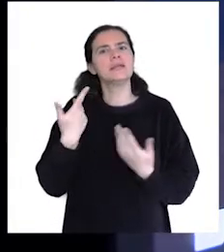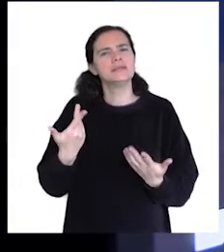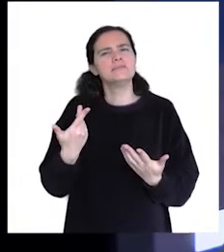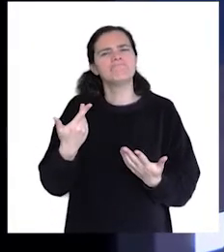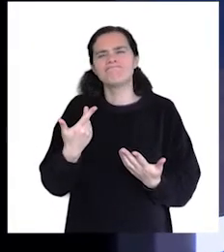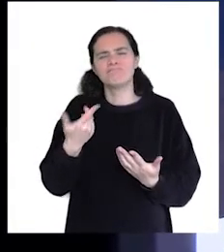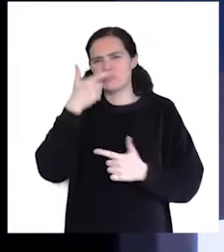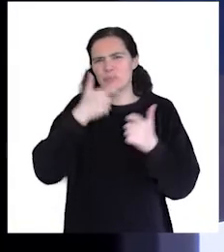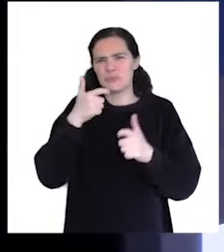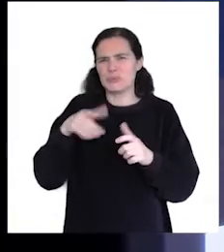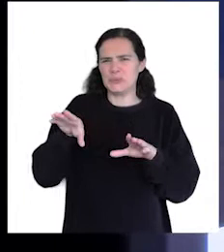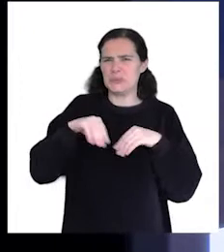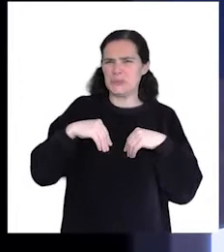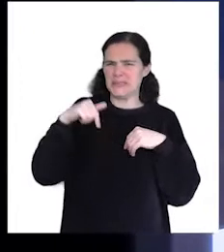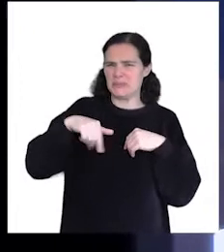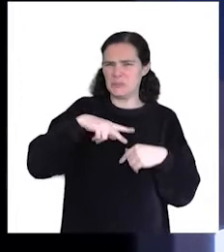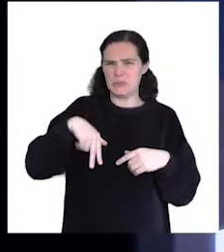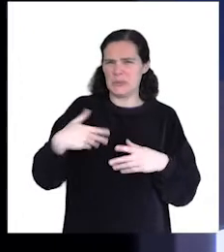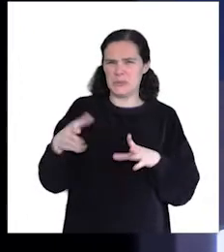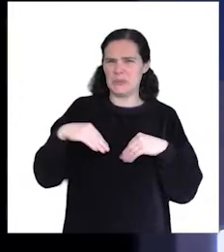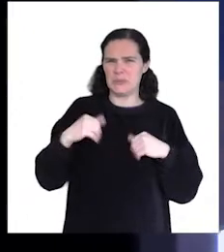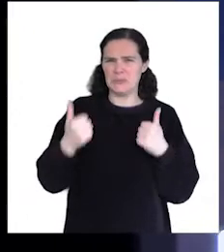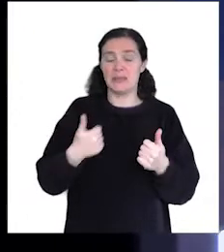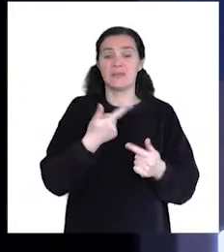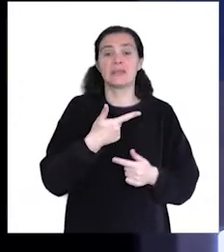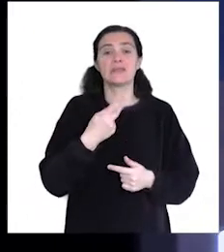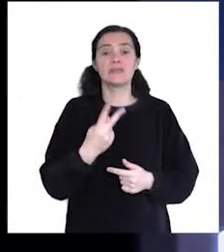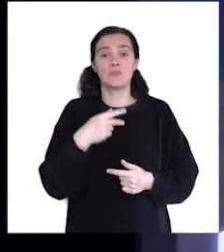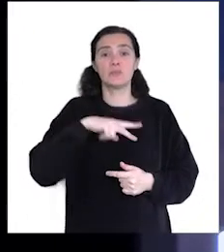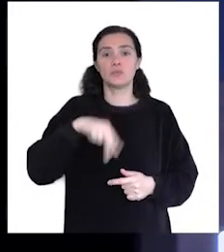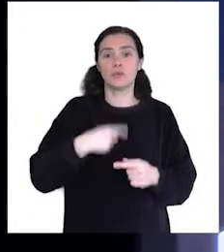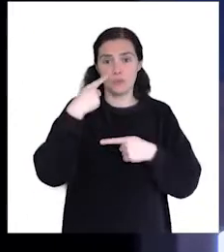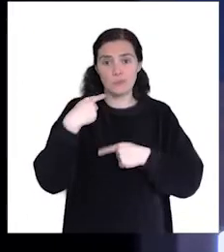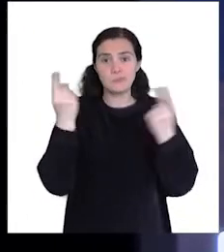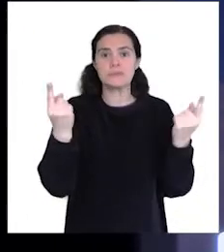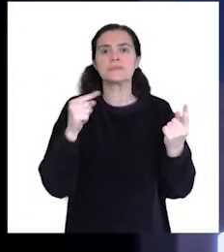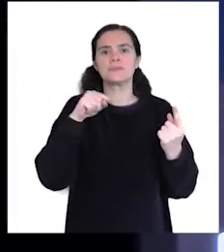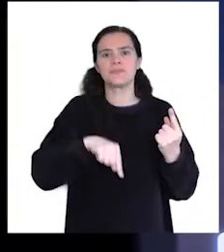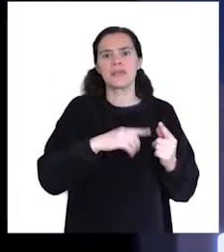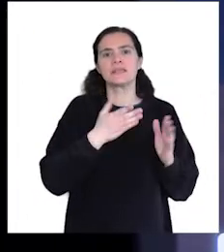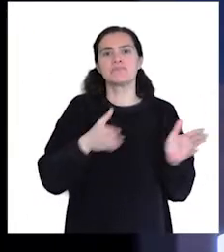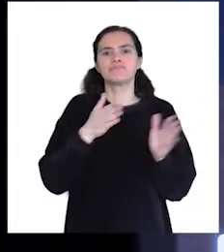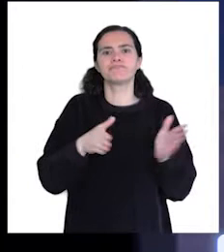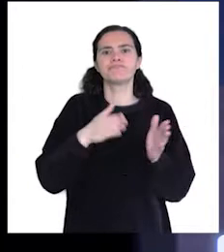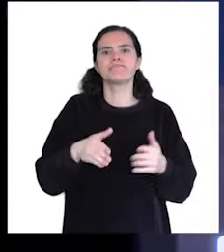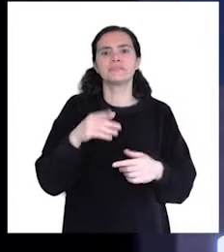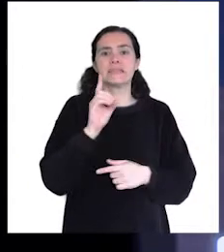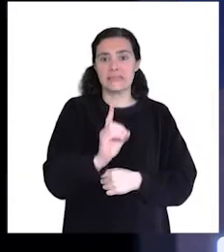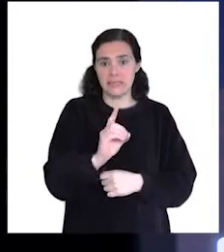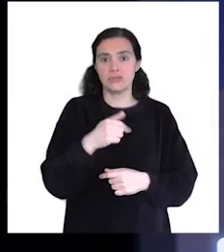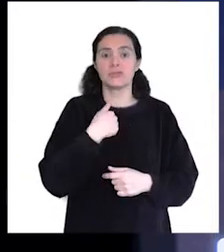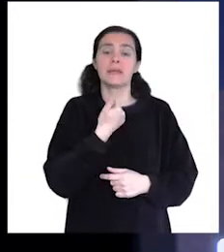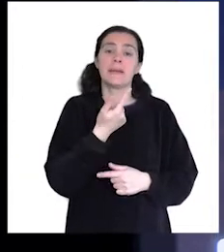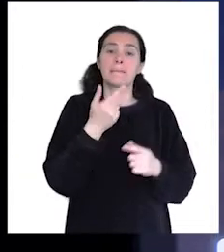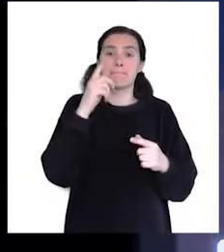que foi muito mal recebido à época em Portugal. Ele começa por estrear na televisão portuguesa, foi emitido em 6 episódios